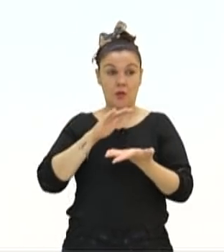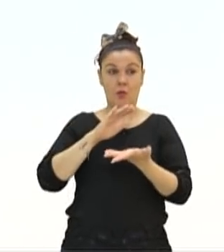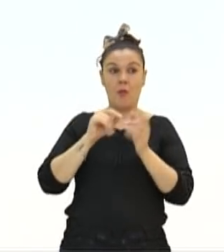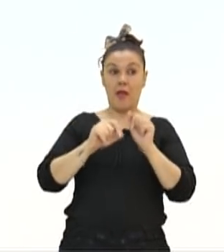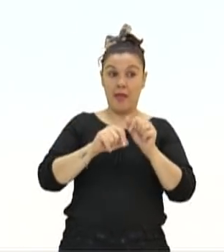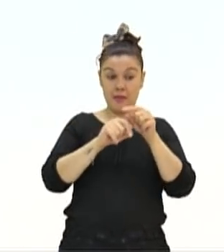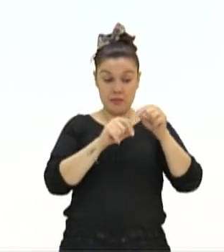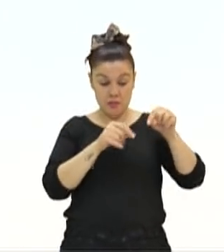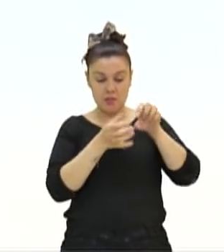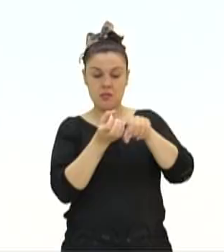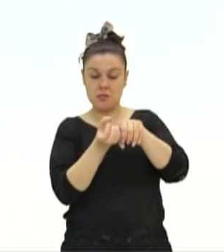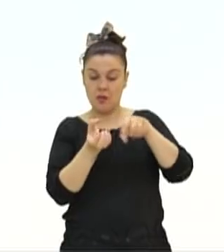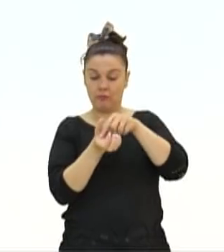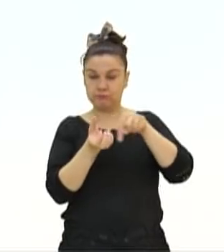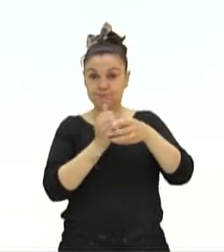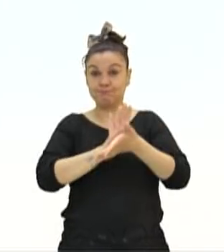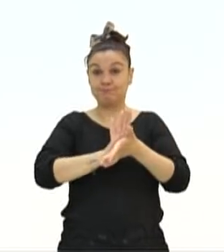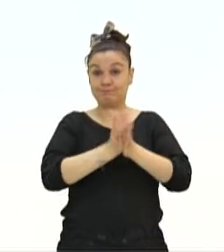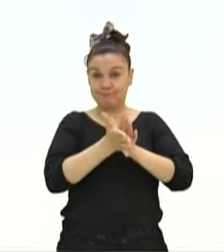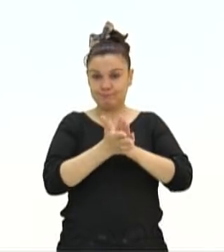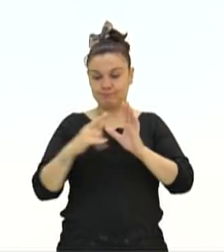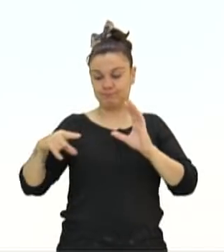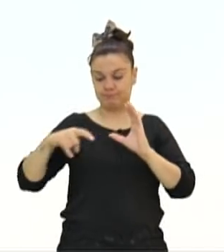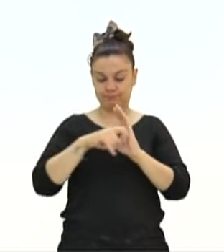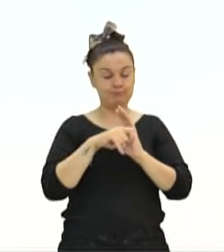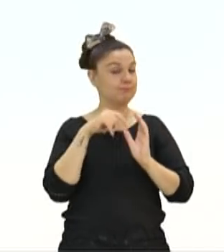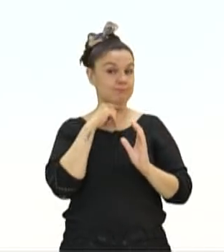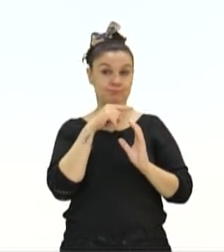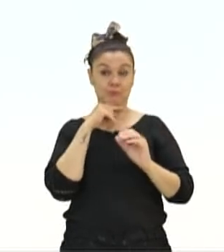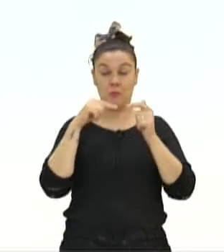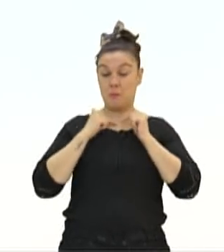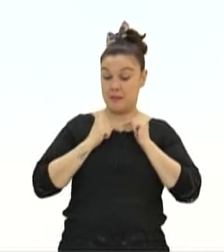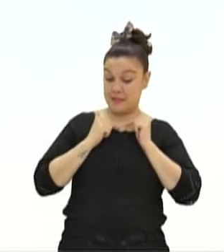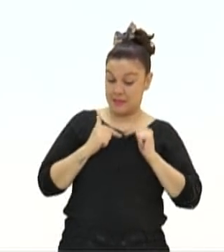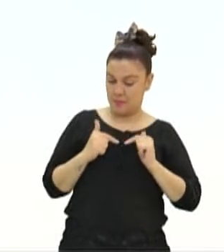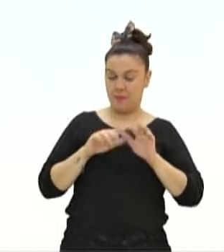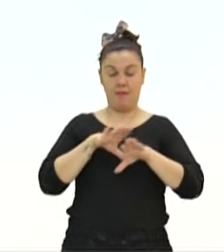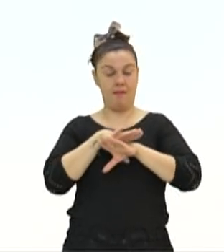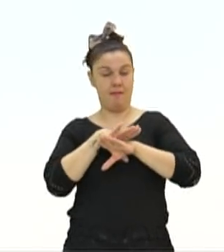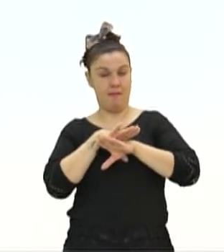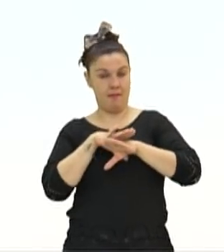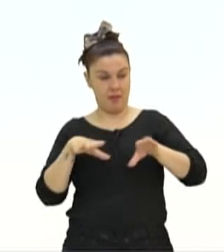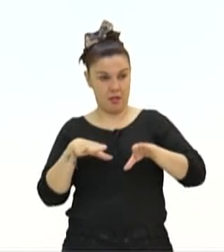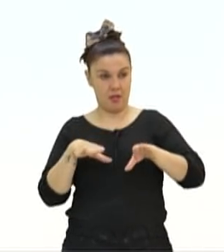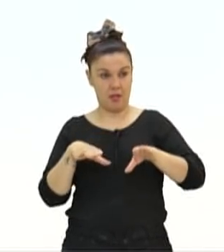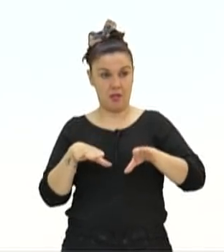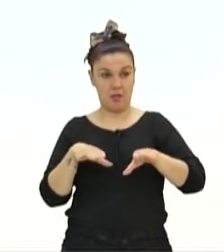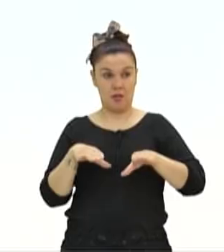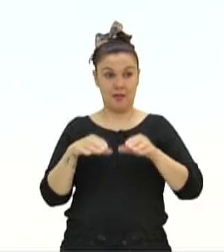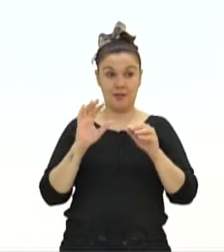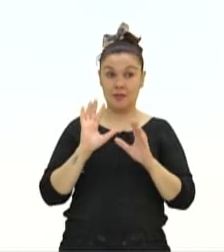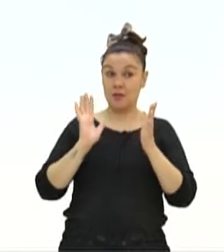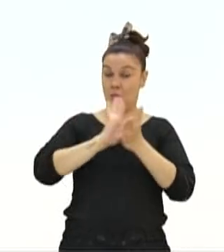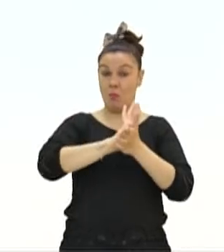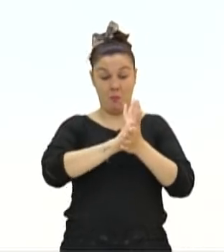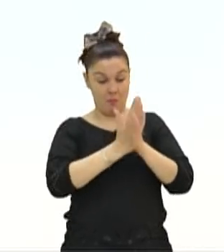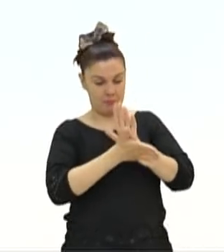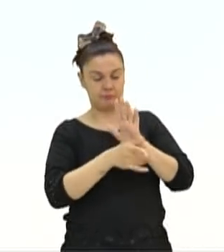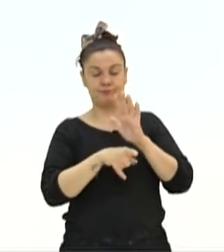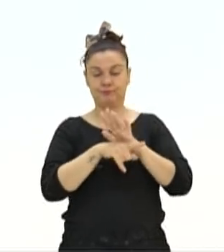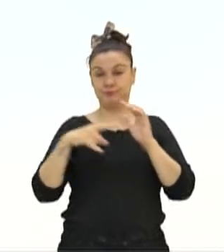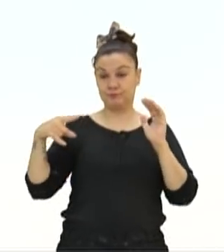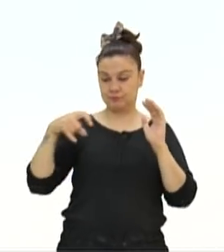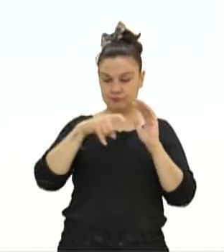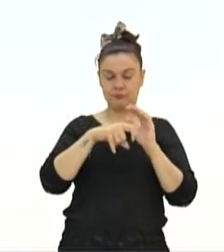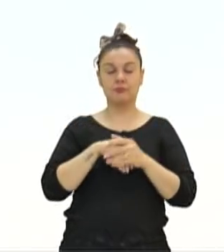os espermatozoides. Para neutralizar, para fazer com que essa acidez fique nula e não mate os